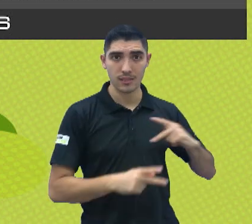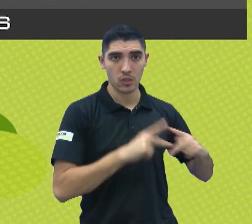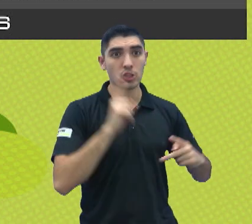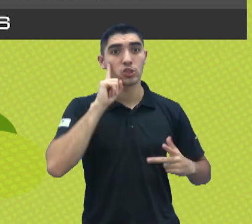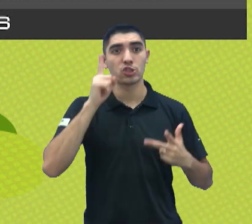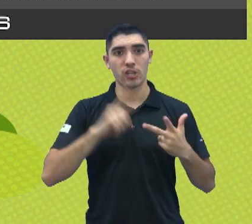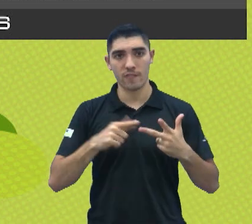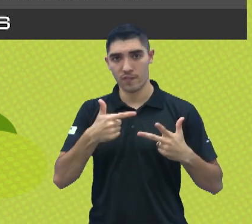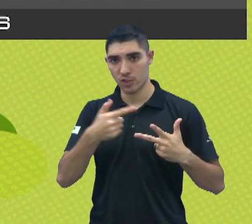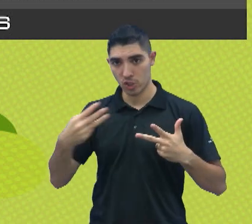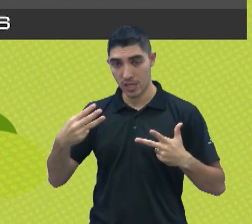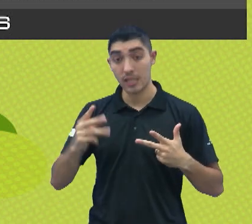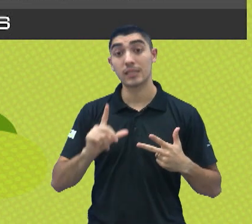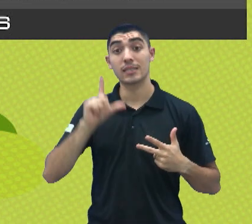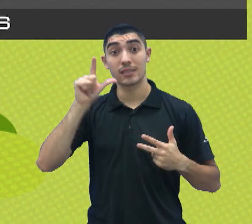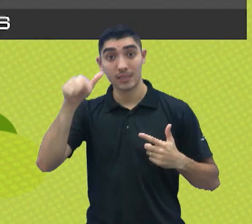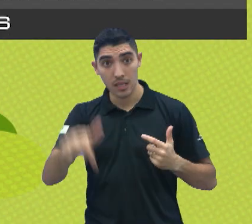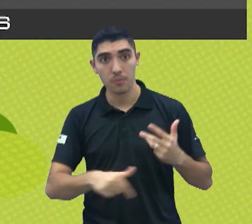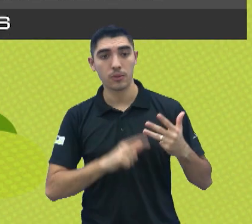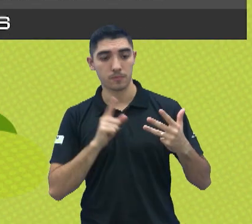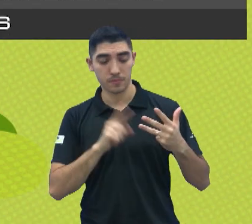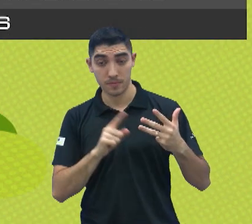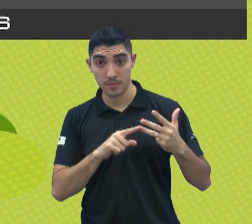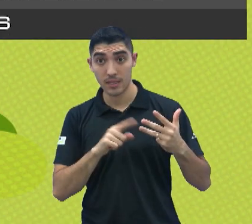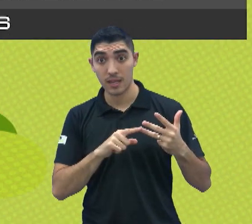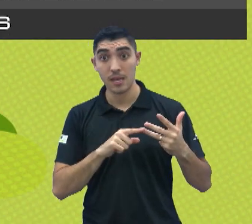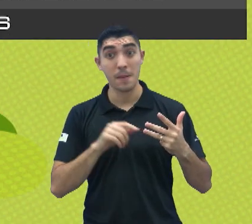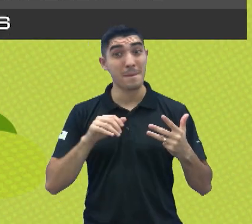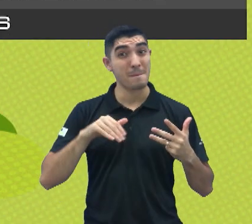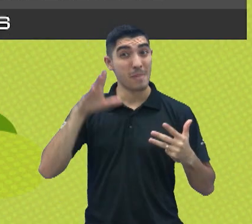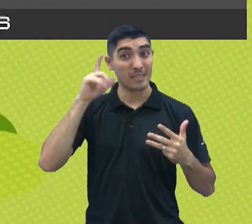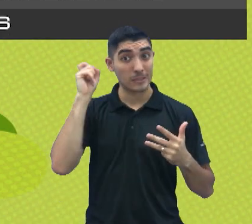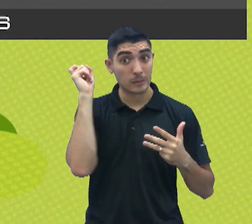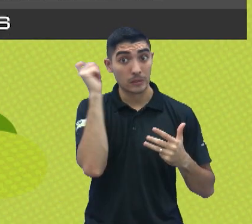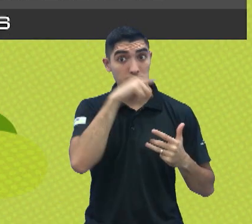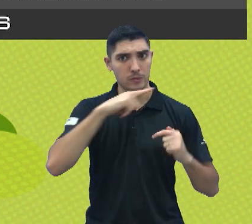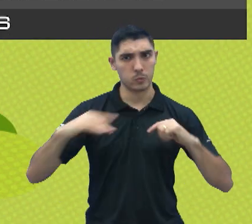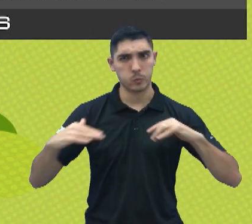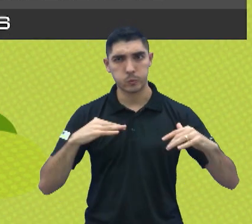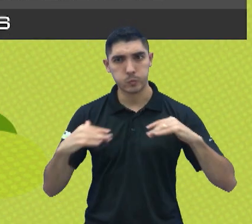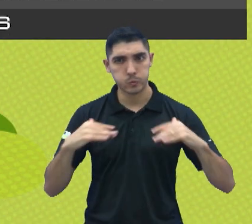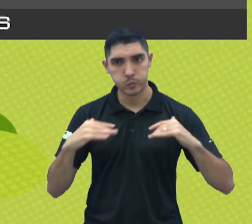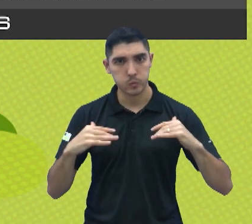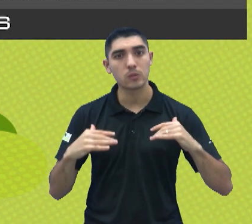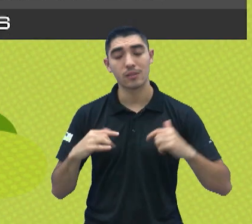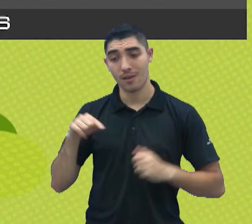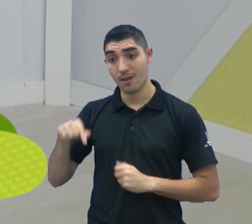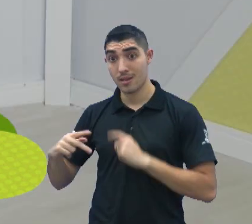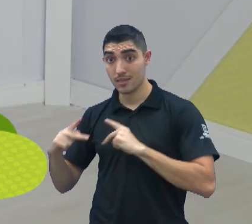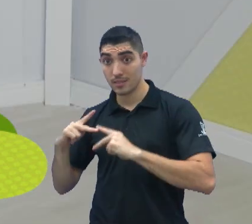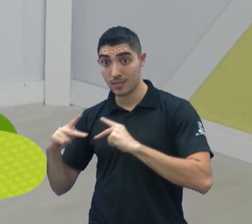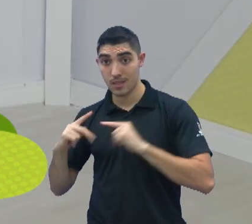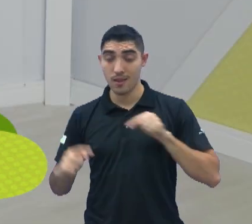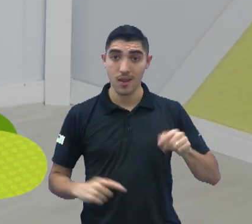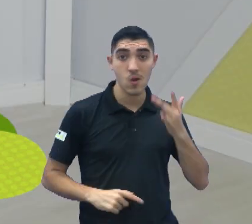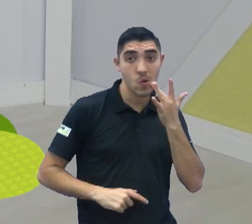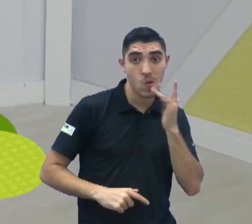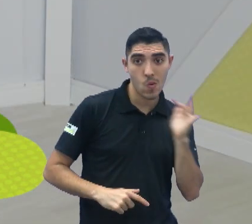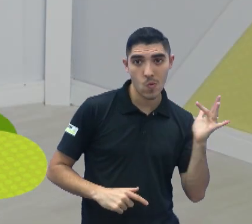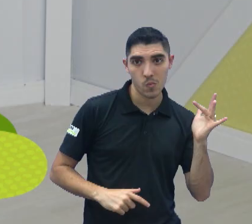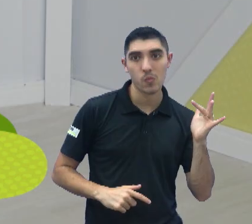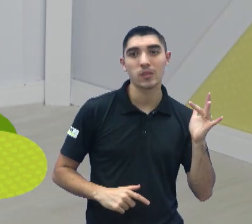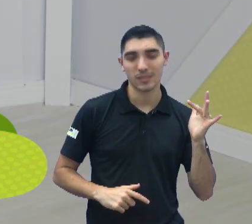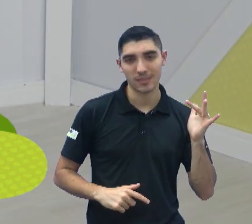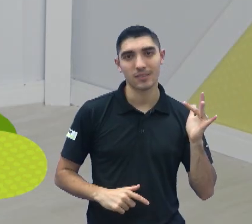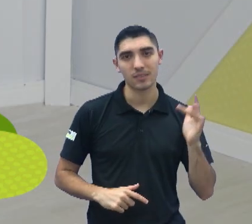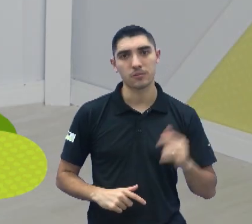grande decisão dentro da chave C, né, essa segunda fase, a fase de realinhamento do Campeonato Paulista, São José e Ourinhos. Ainda